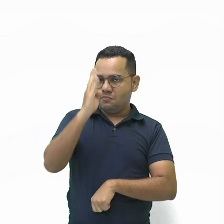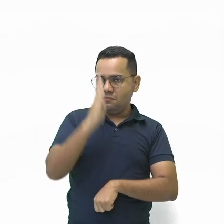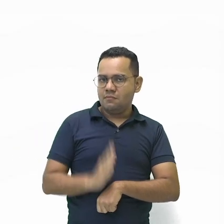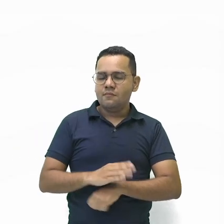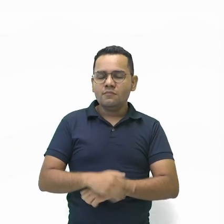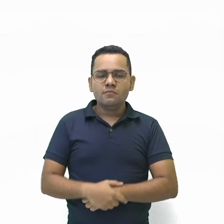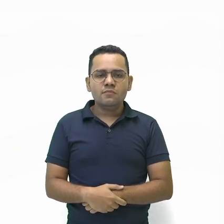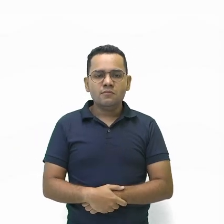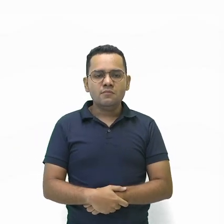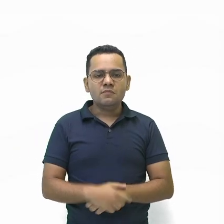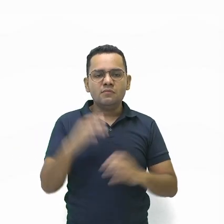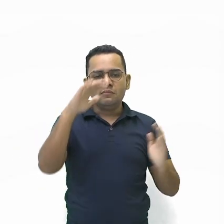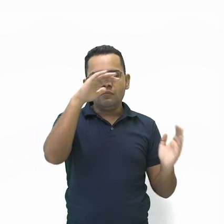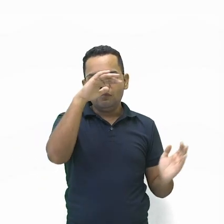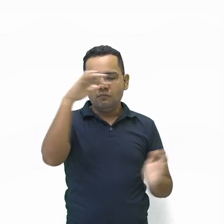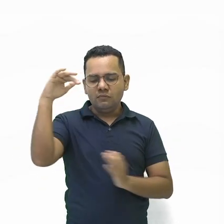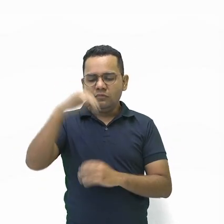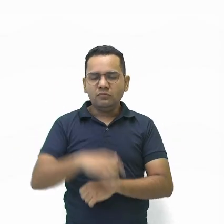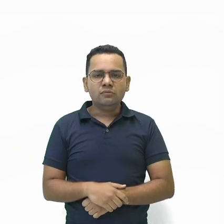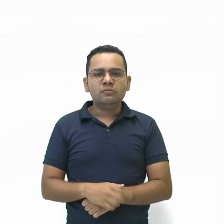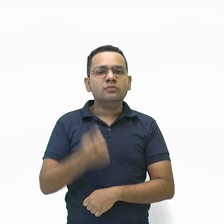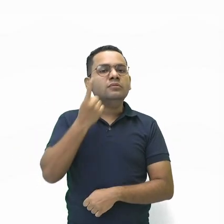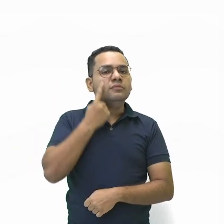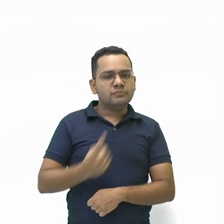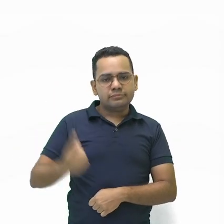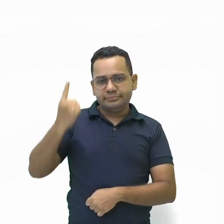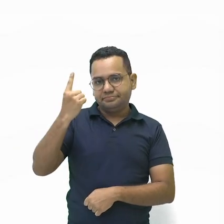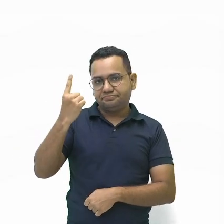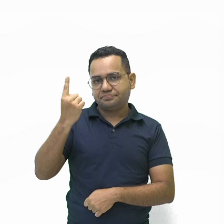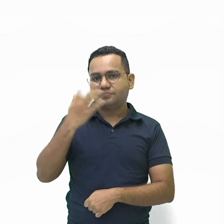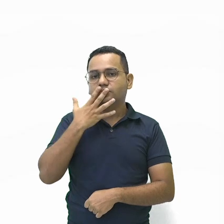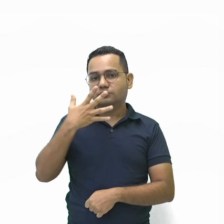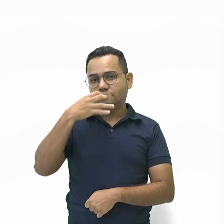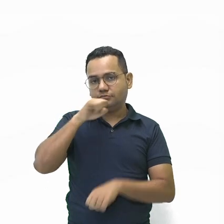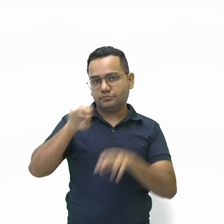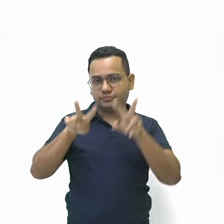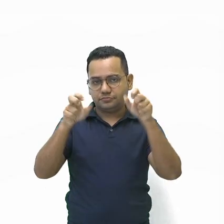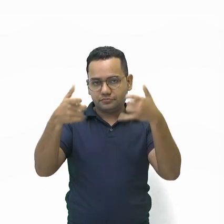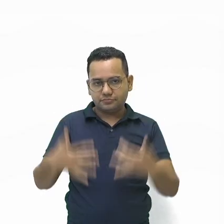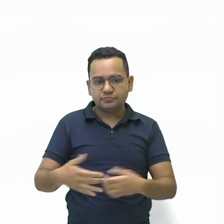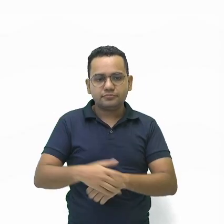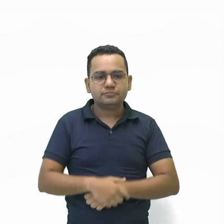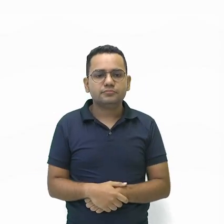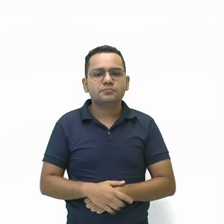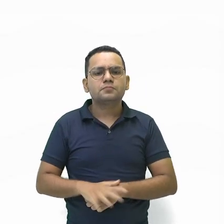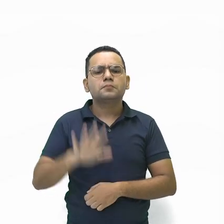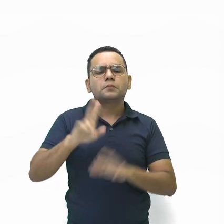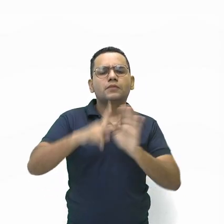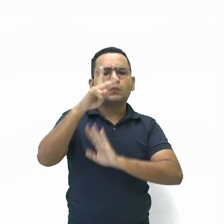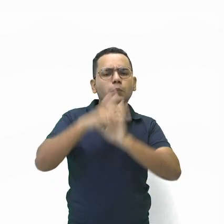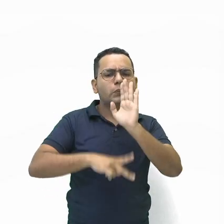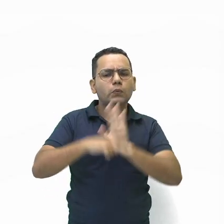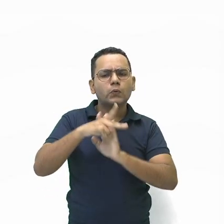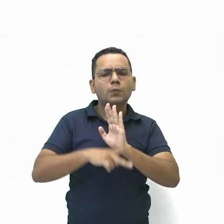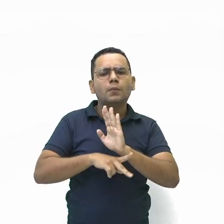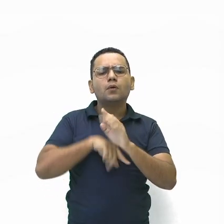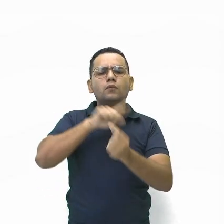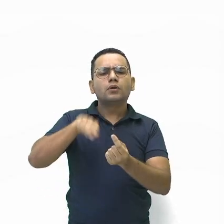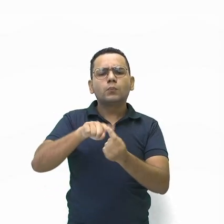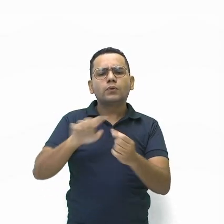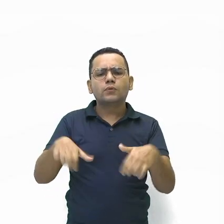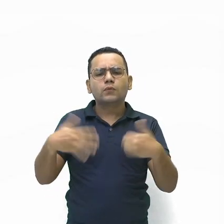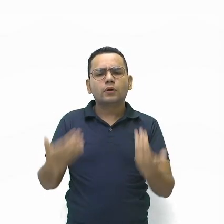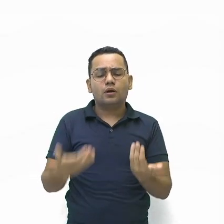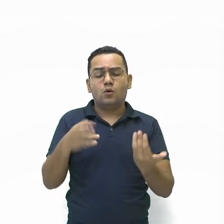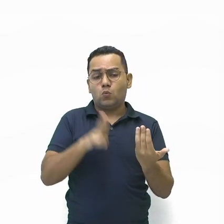os programas de reaproveitamento e reciclagem são estratégias que buscam ali reduzir impacto